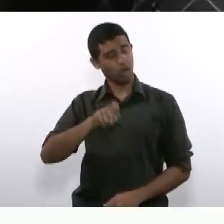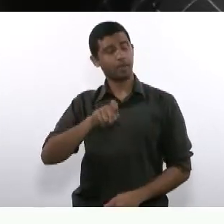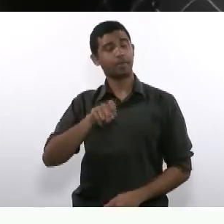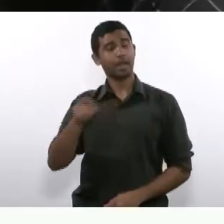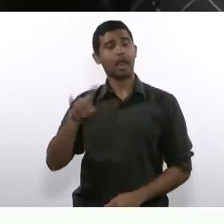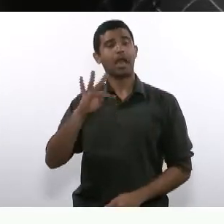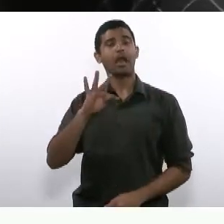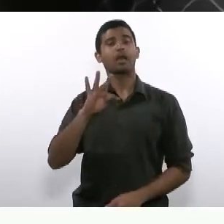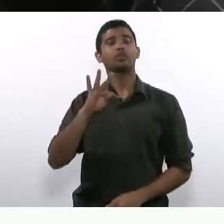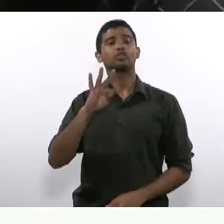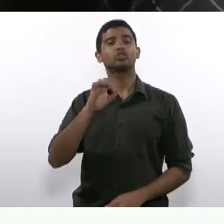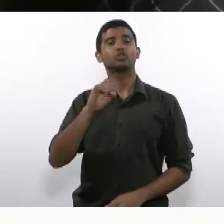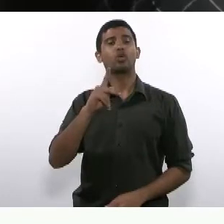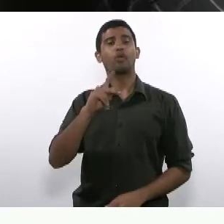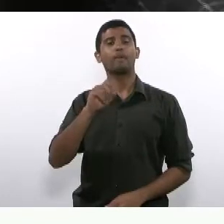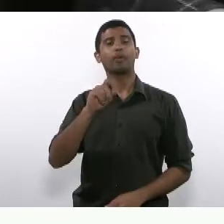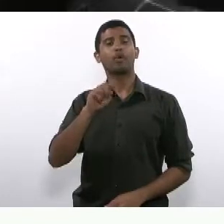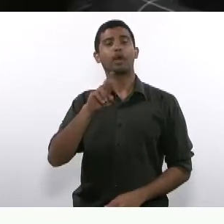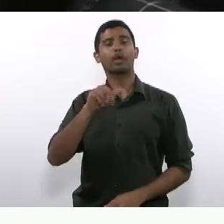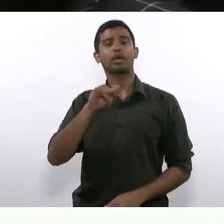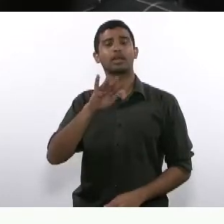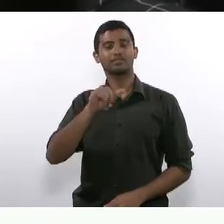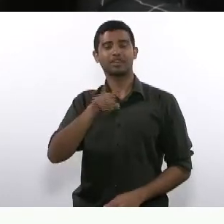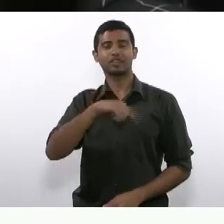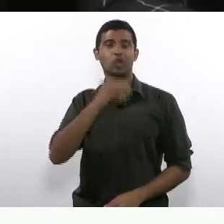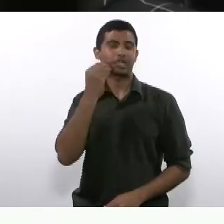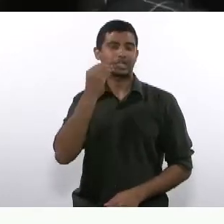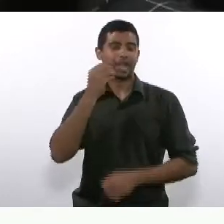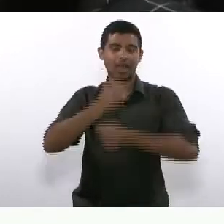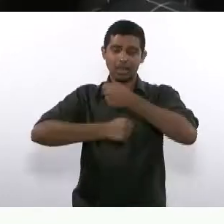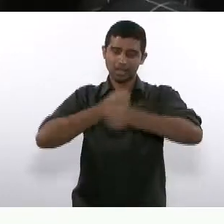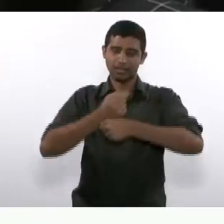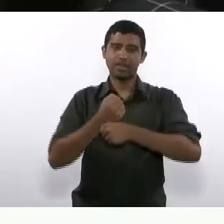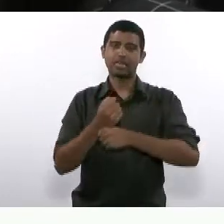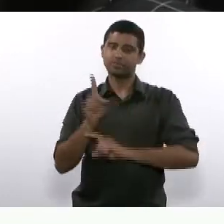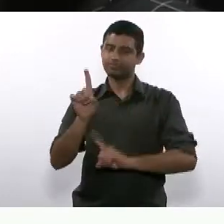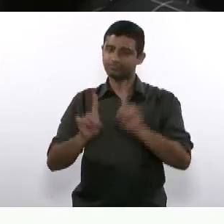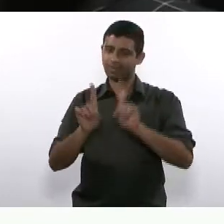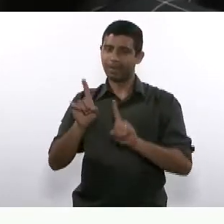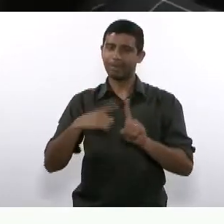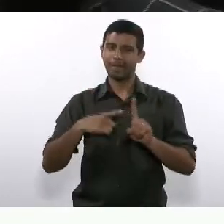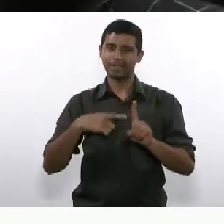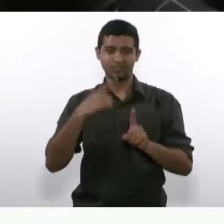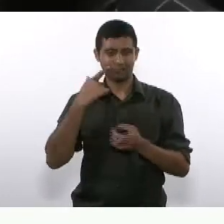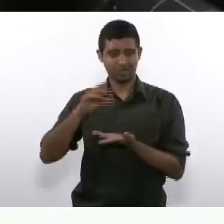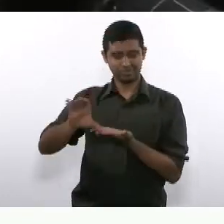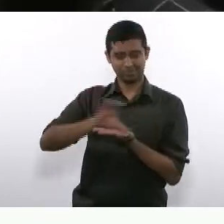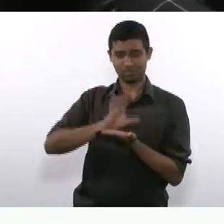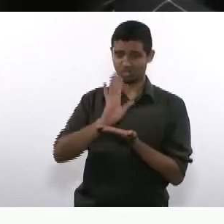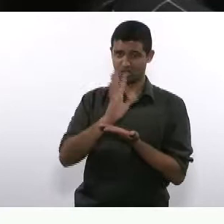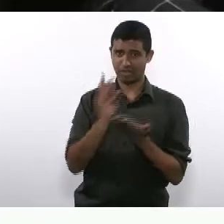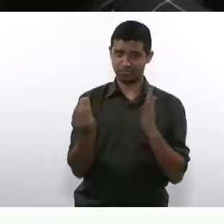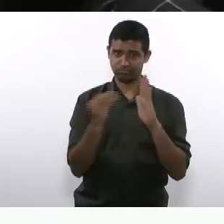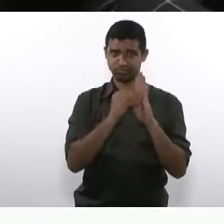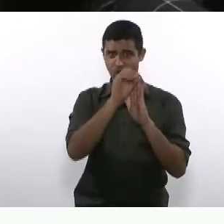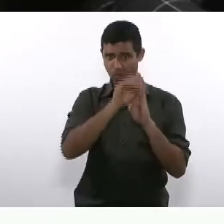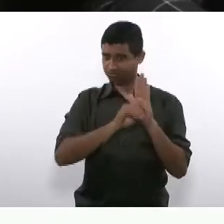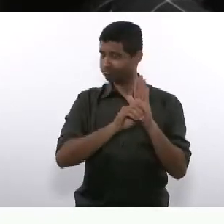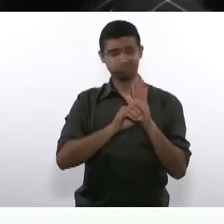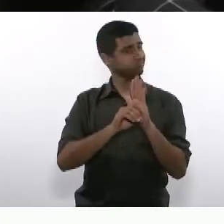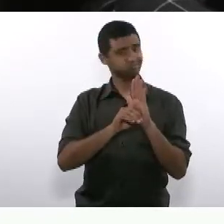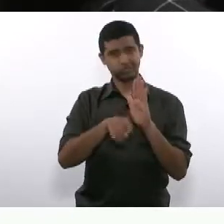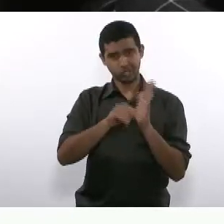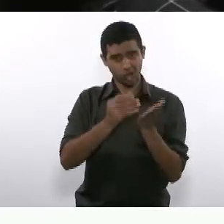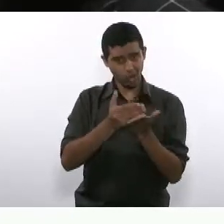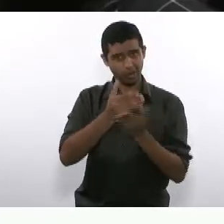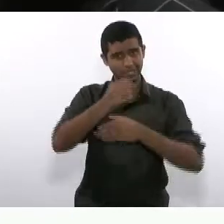fazer a licitação. Né? Mas são recursos que não constam no nosso orçamento. A gente já vai ter que iniciar 2020 solicitando